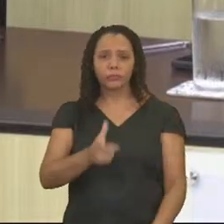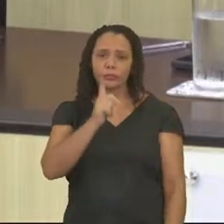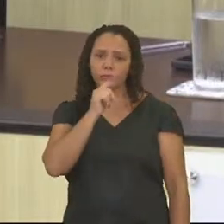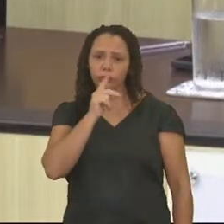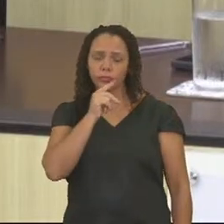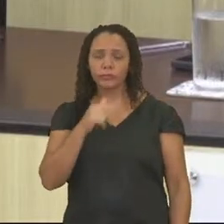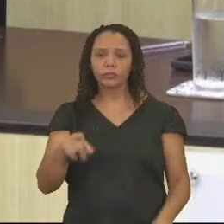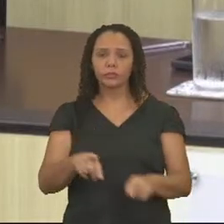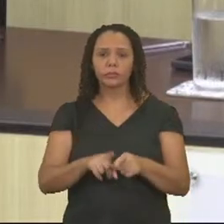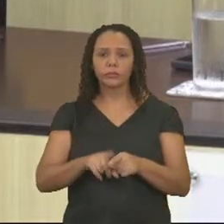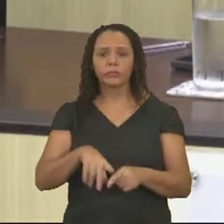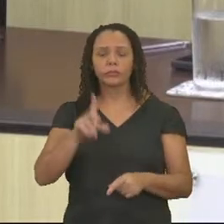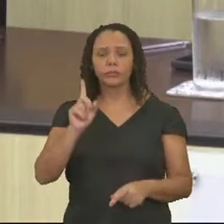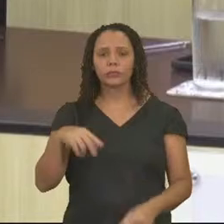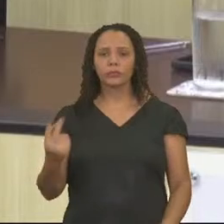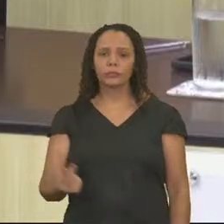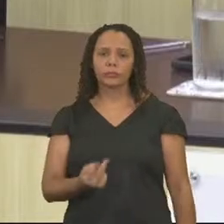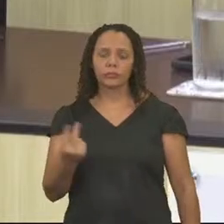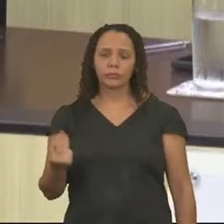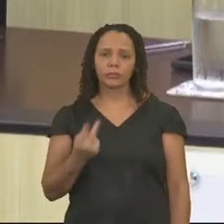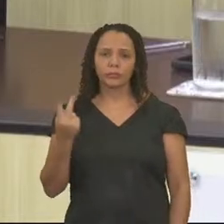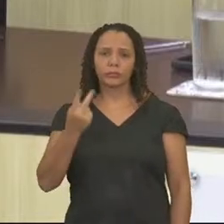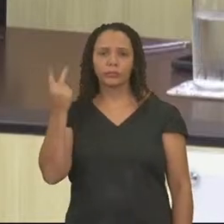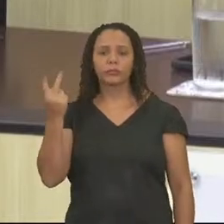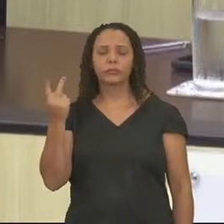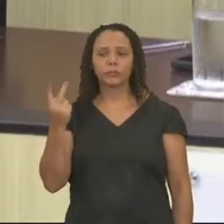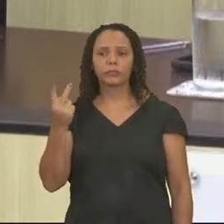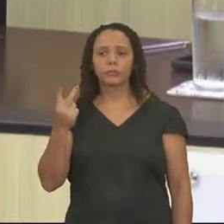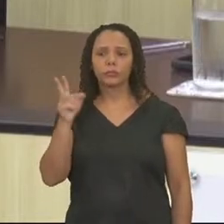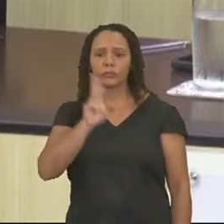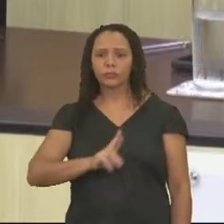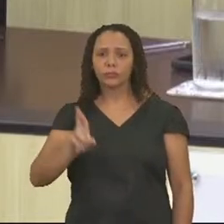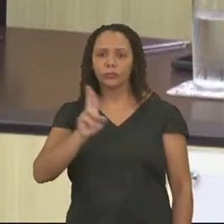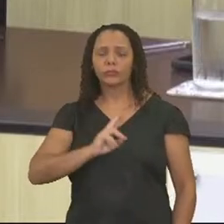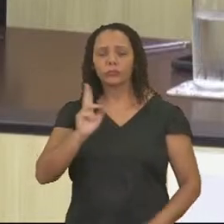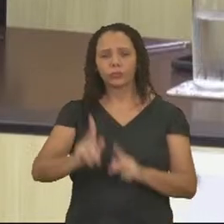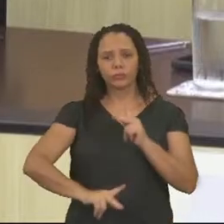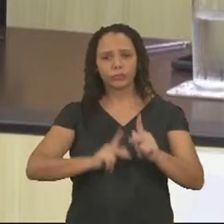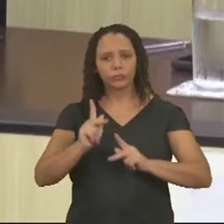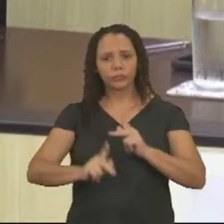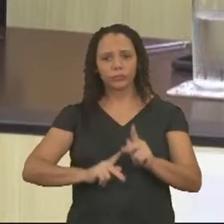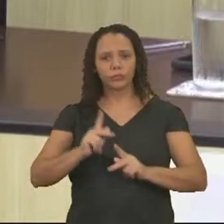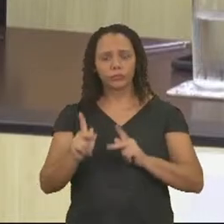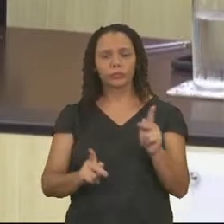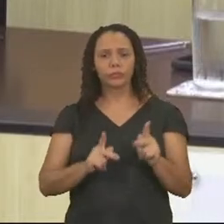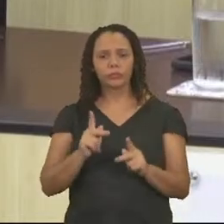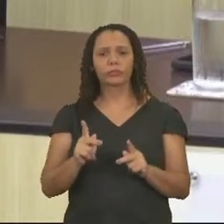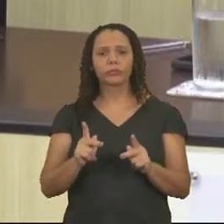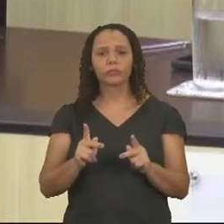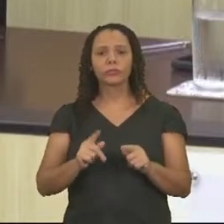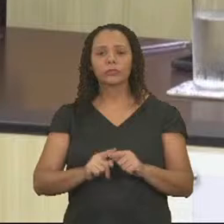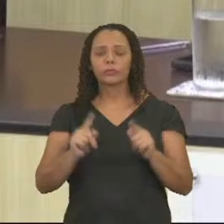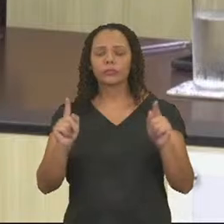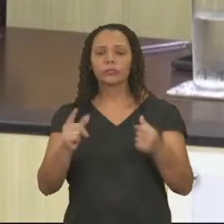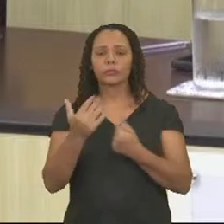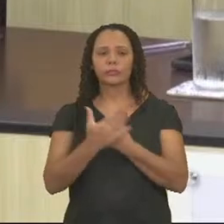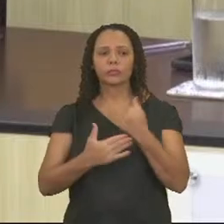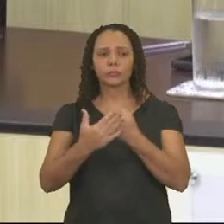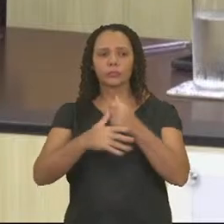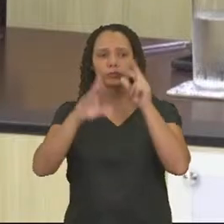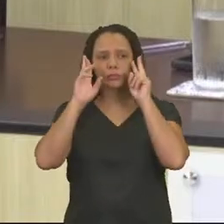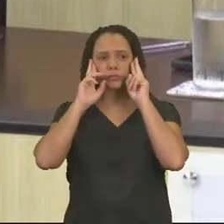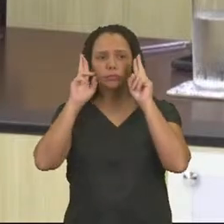bem precioso que será muito utilizado pela população, mas com carinho e com